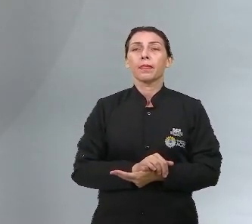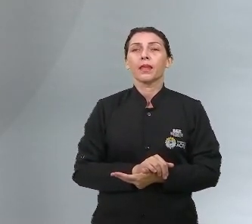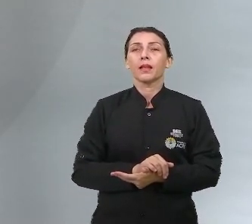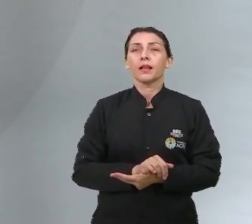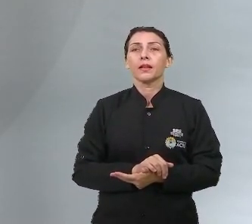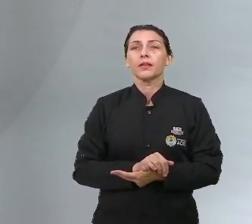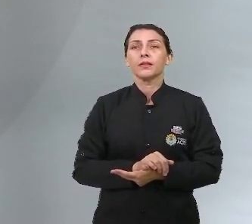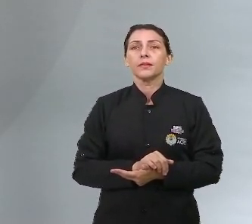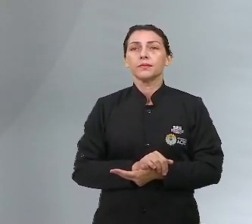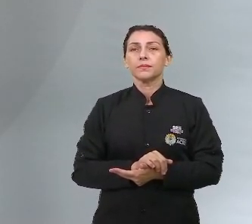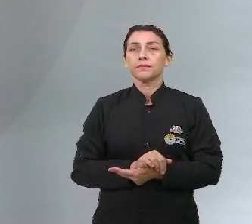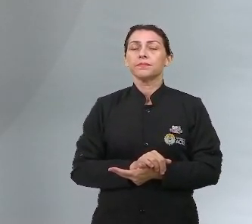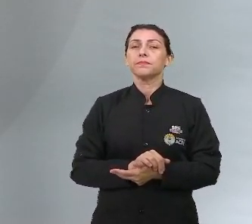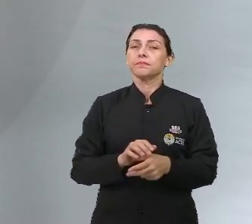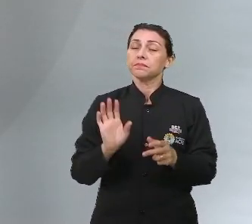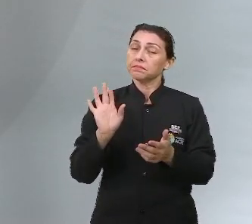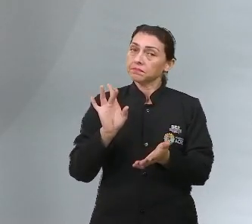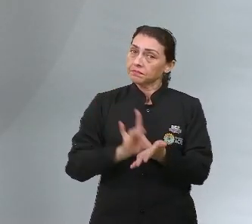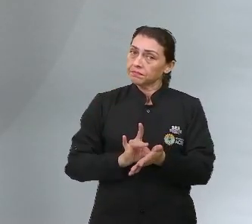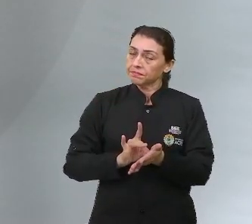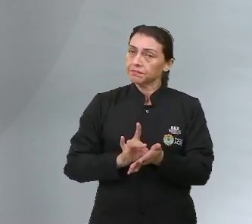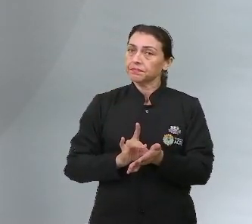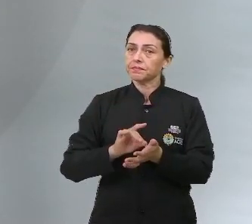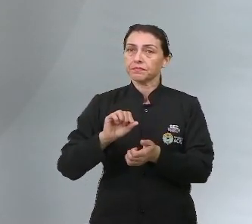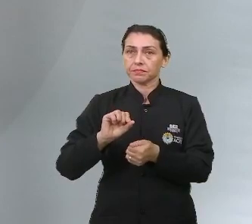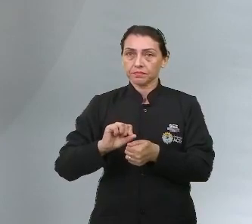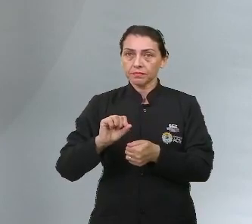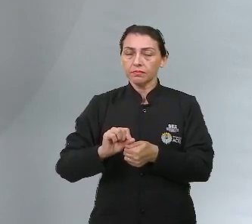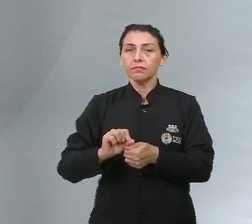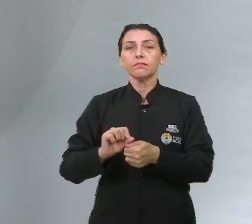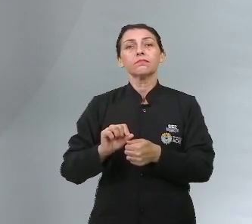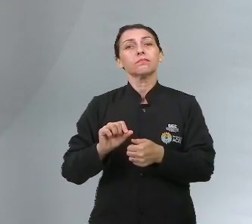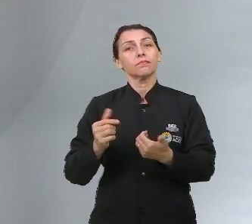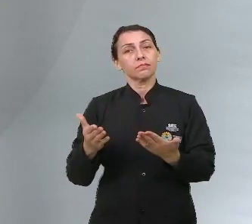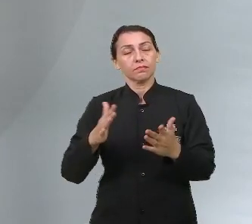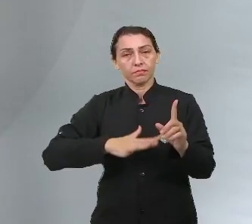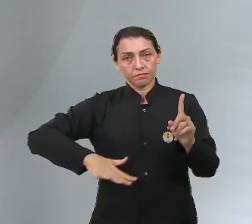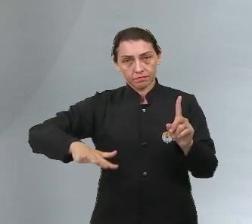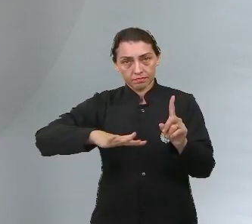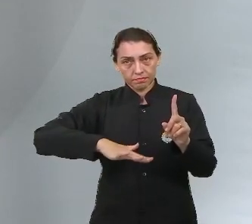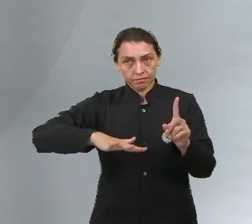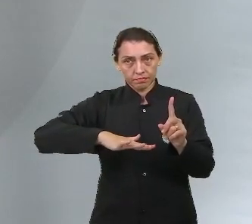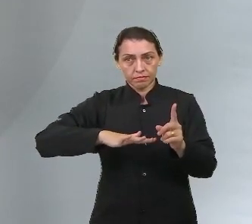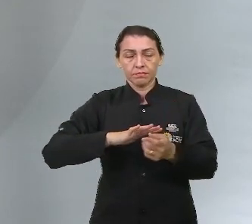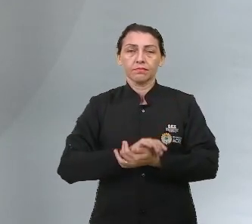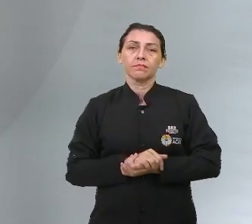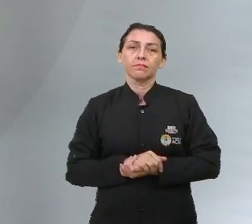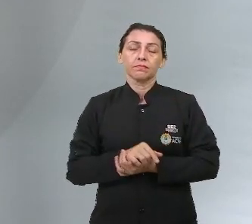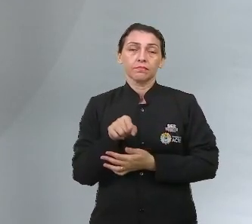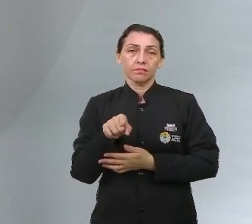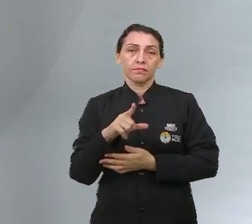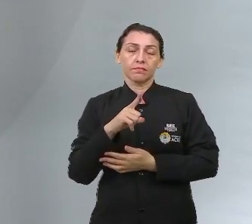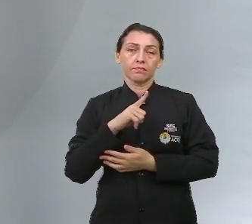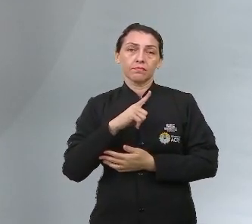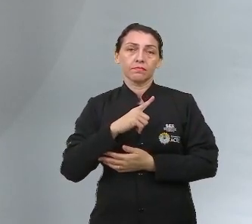Poder Legislativo, eles sejam de fato executados no meio social, né? Então, você tem um papel